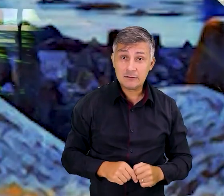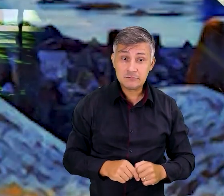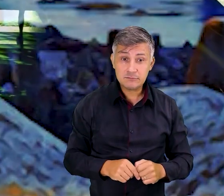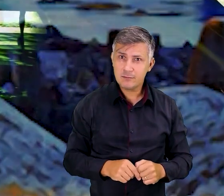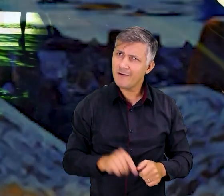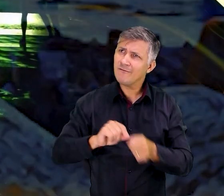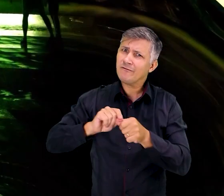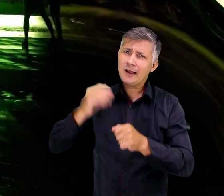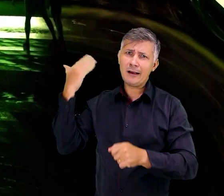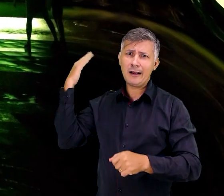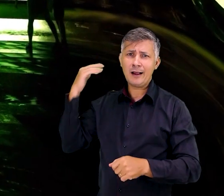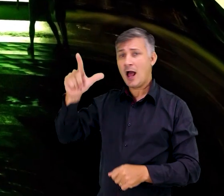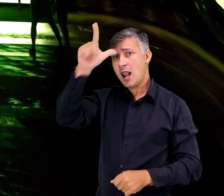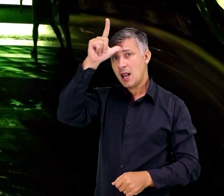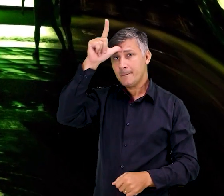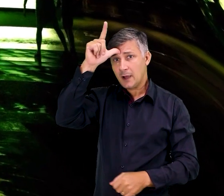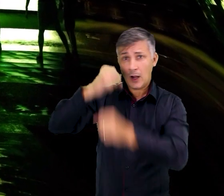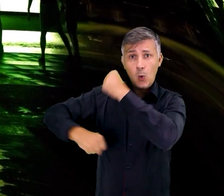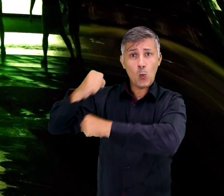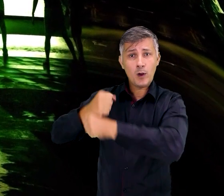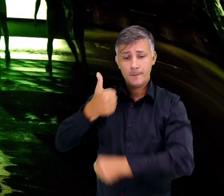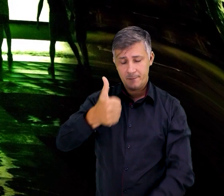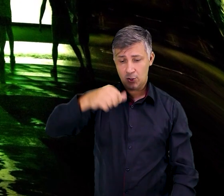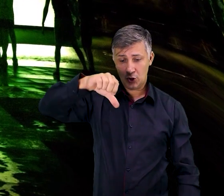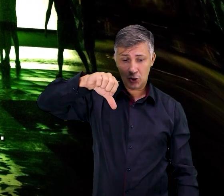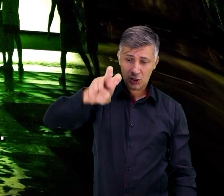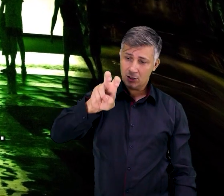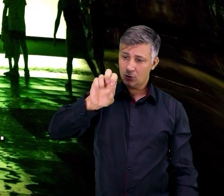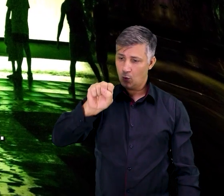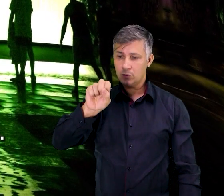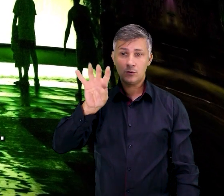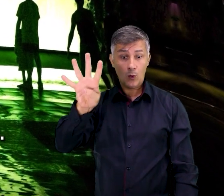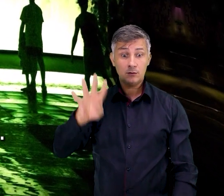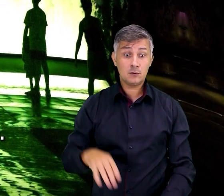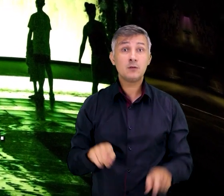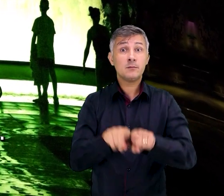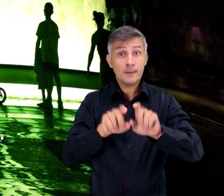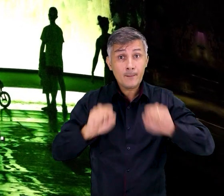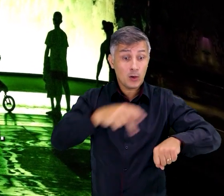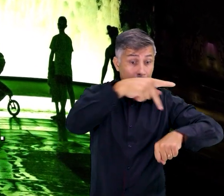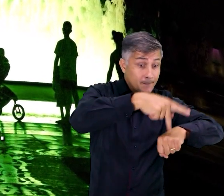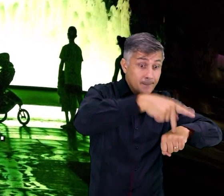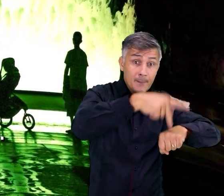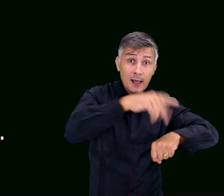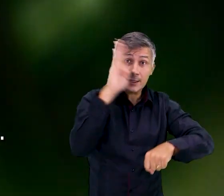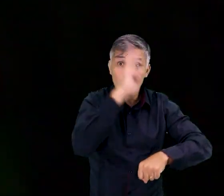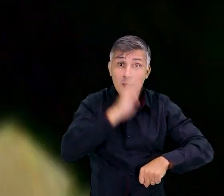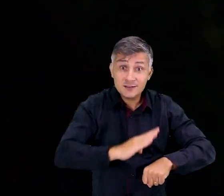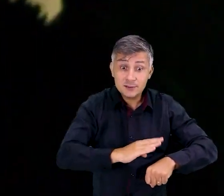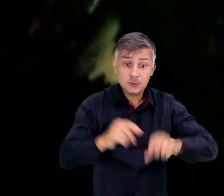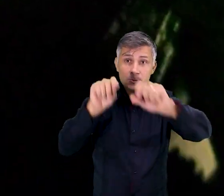na Alemanha desde 1584 e finalizar sua produção bordando pedras brasileiras nessa